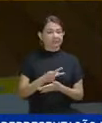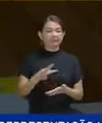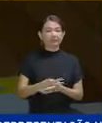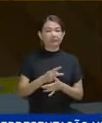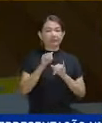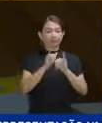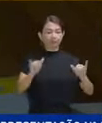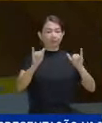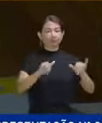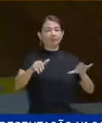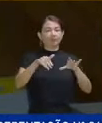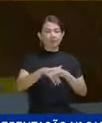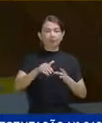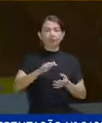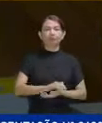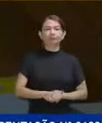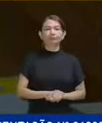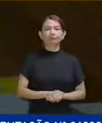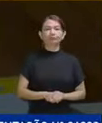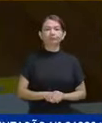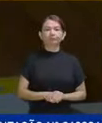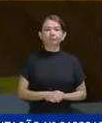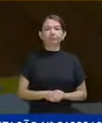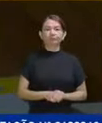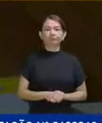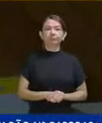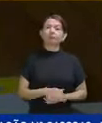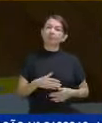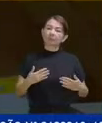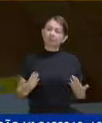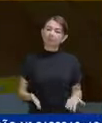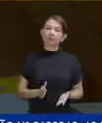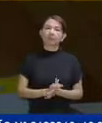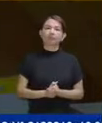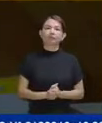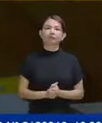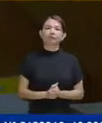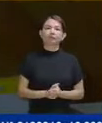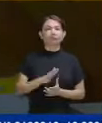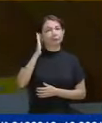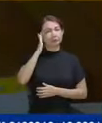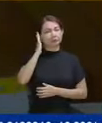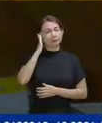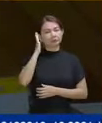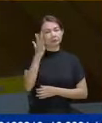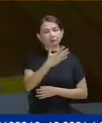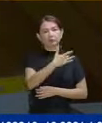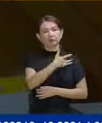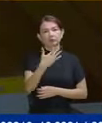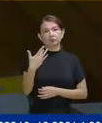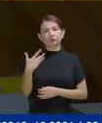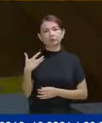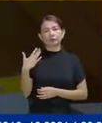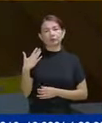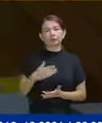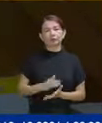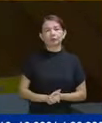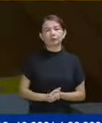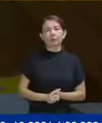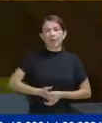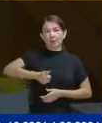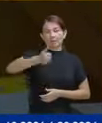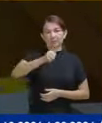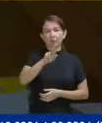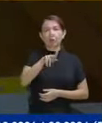a propaganda eleitoral. Destacou que o recorrido propaga seu entendimento em saúde e sua intenção de criar a primeira